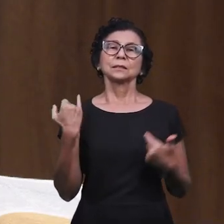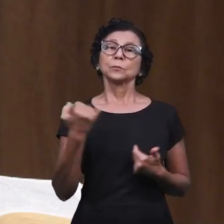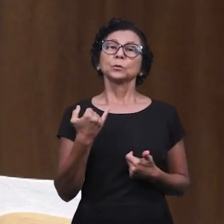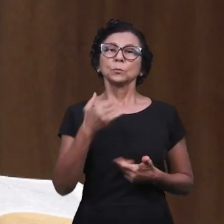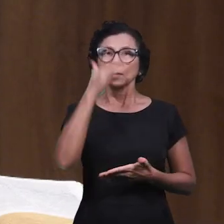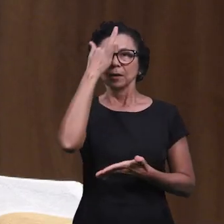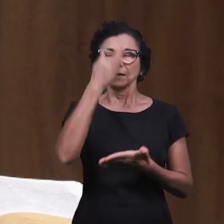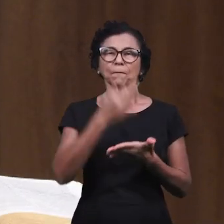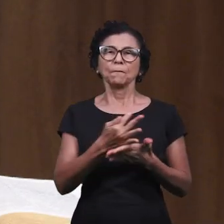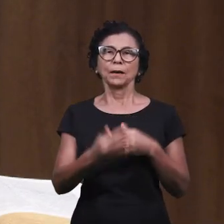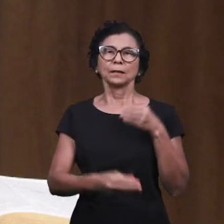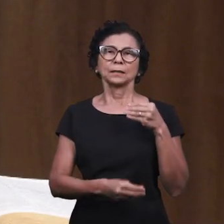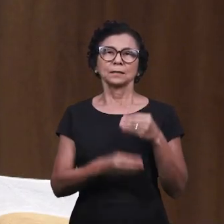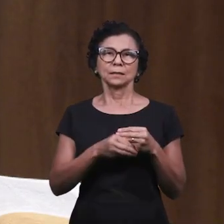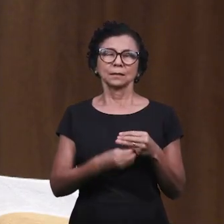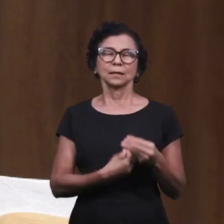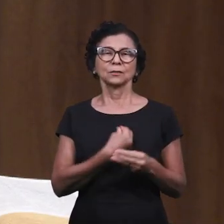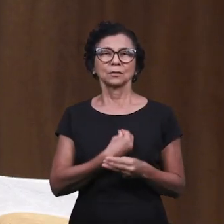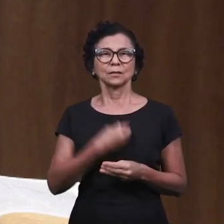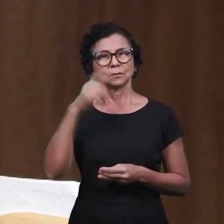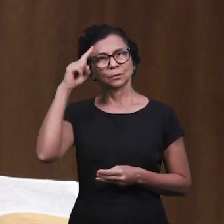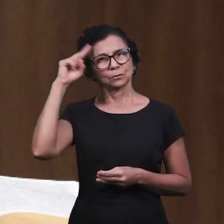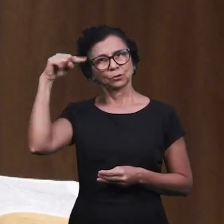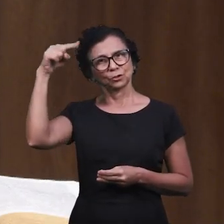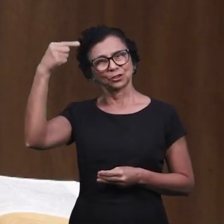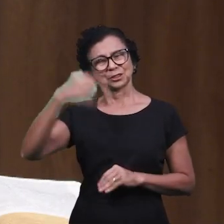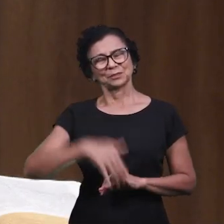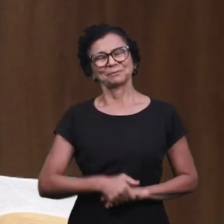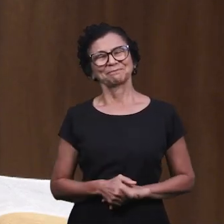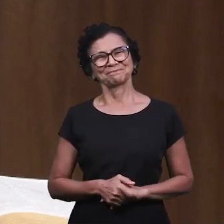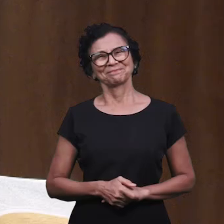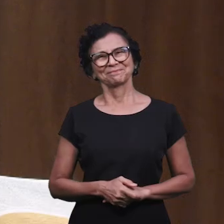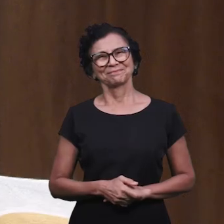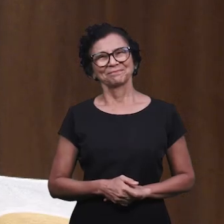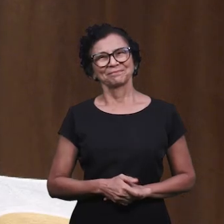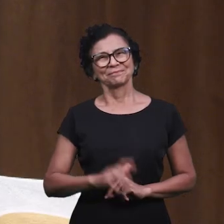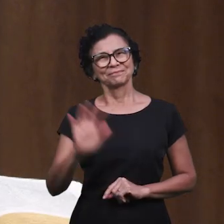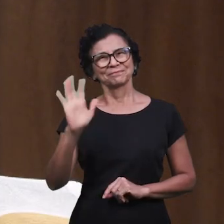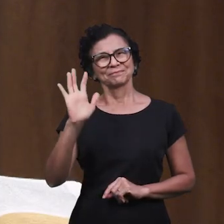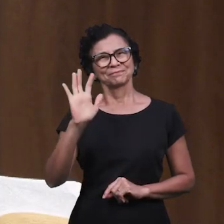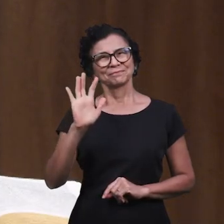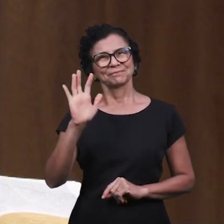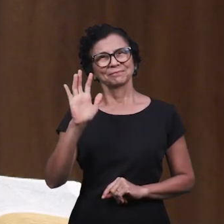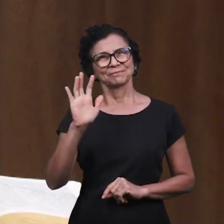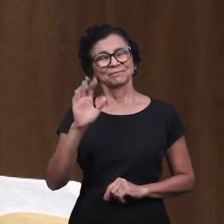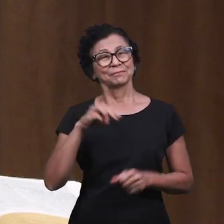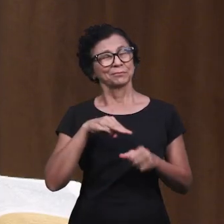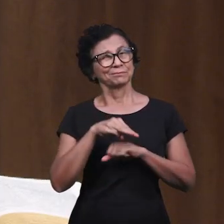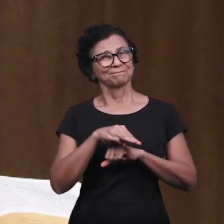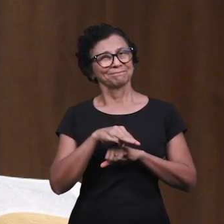edificar a fé e também para a nossa vida diária, né? Fazemos esse convite e até o próximo